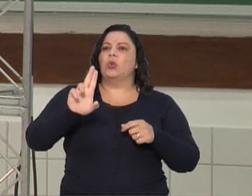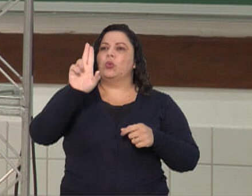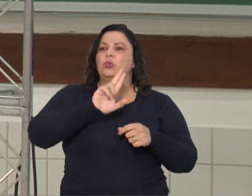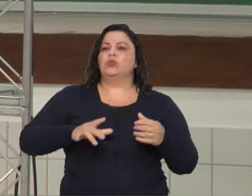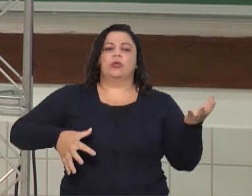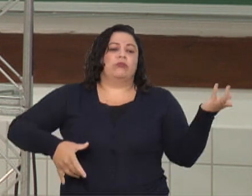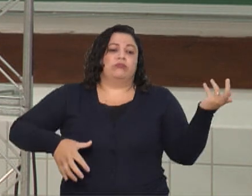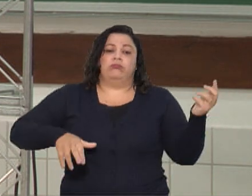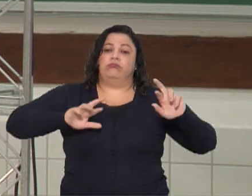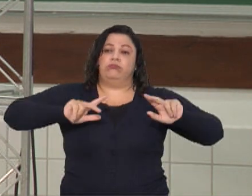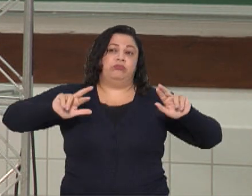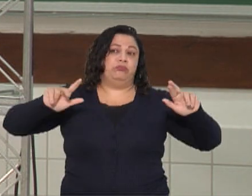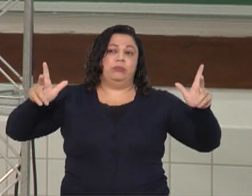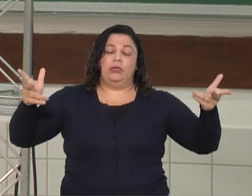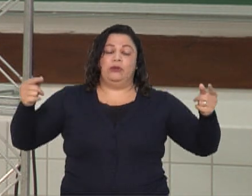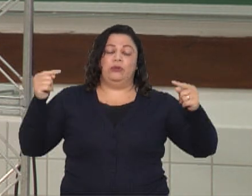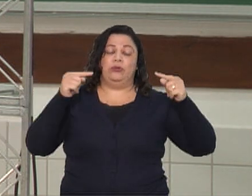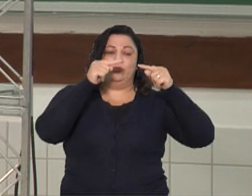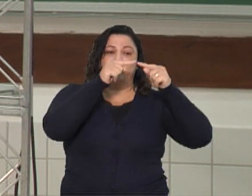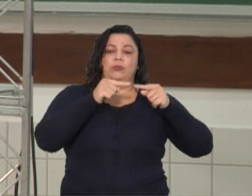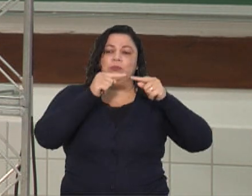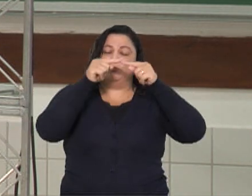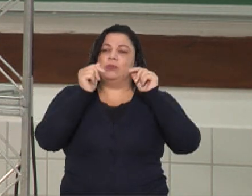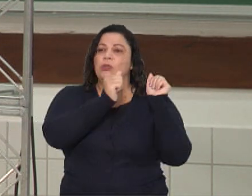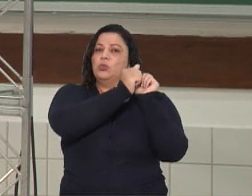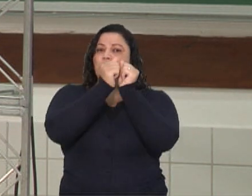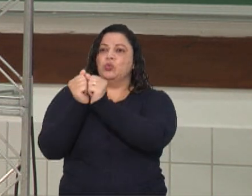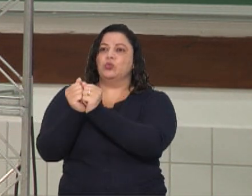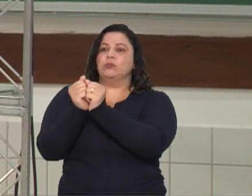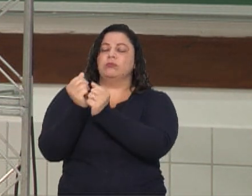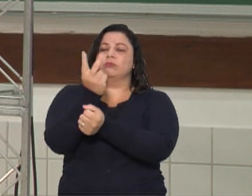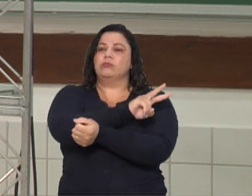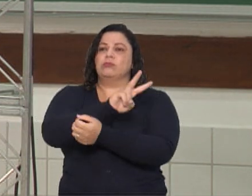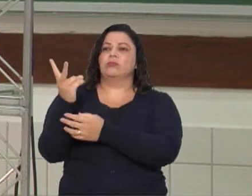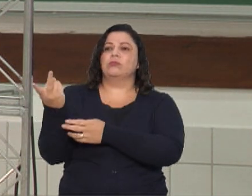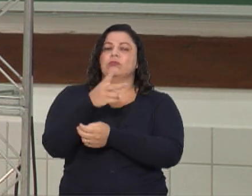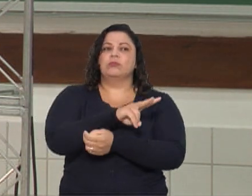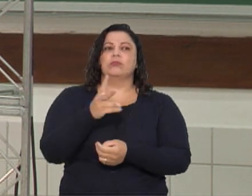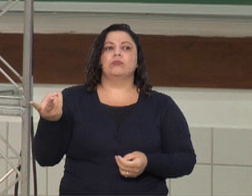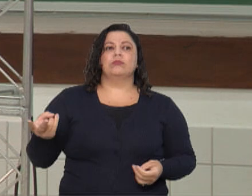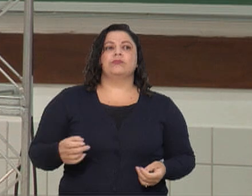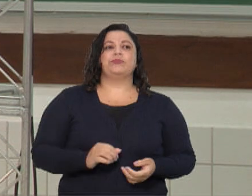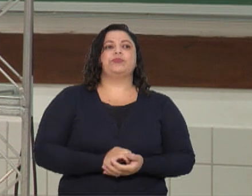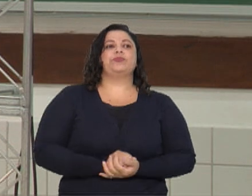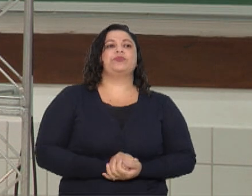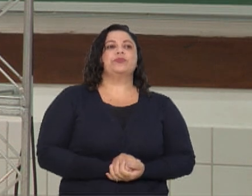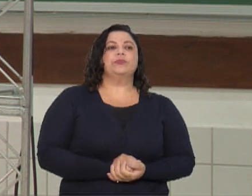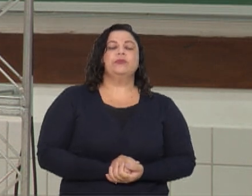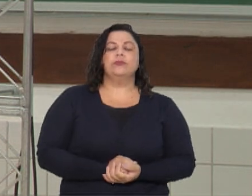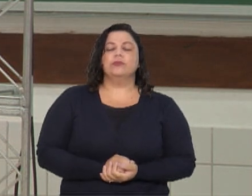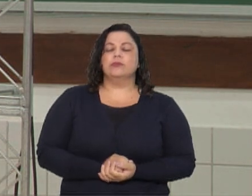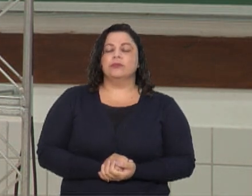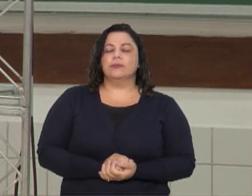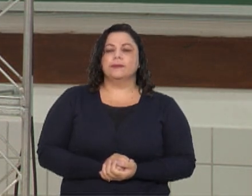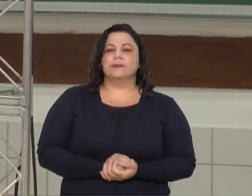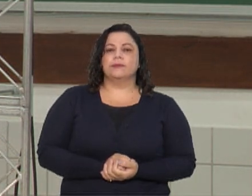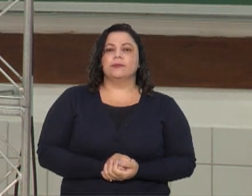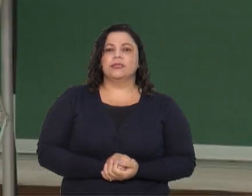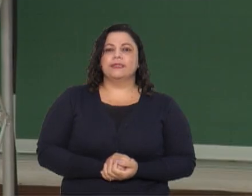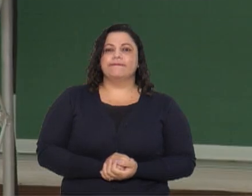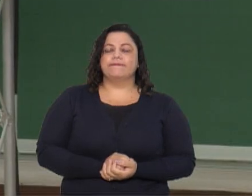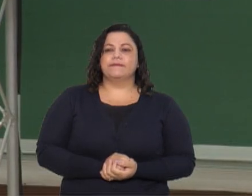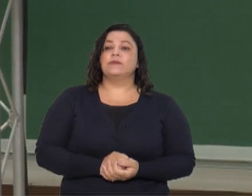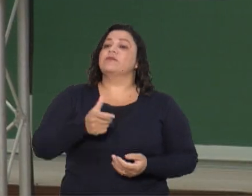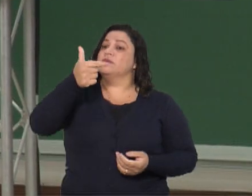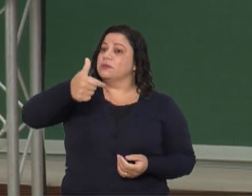Então, vamos ver agora como é que isso funciona ali na partitura, na notação musical. De novo, aqui o